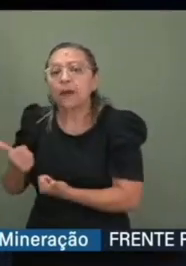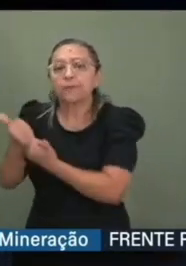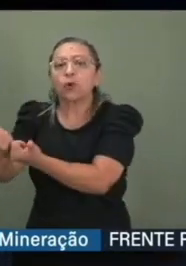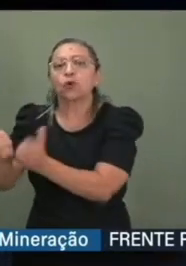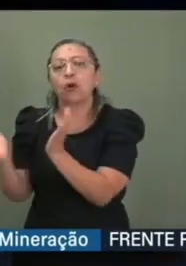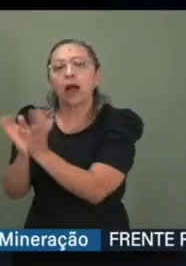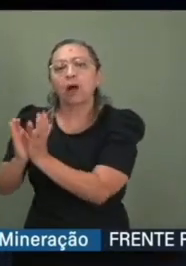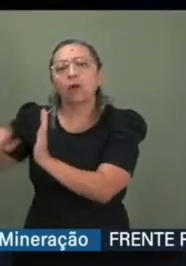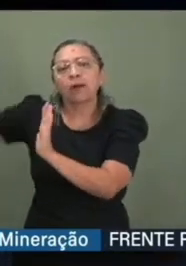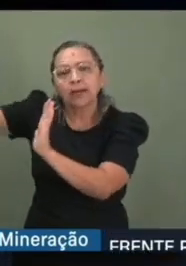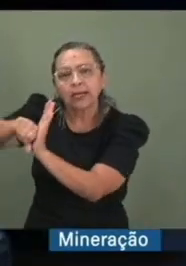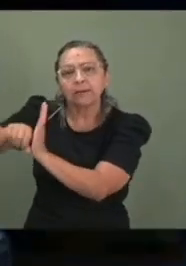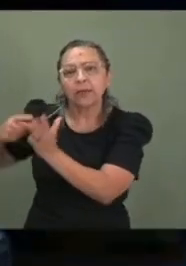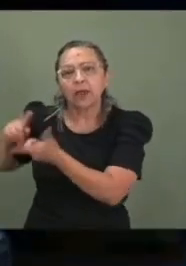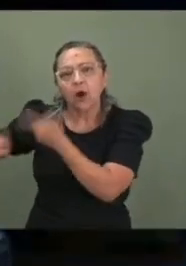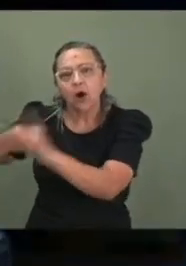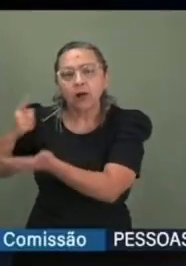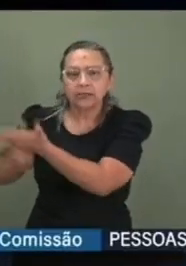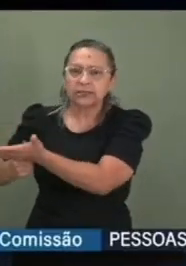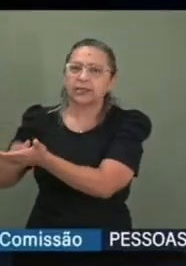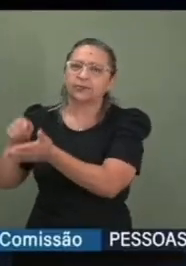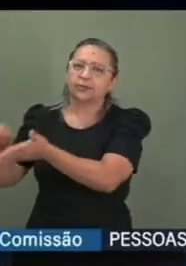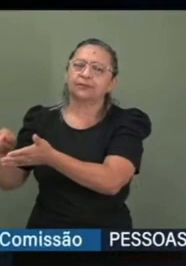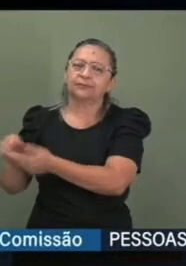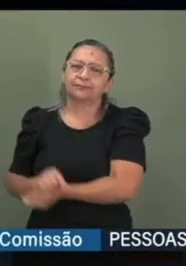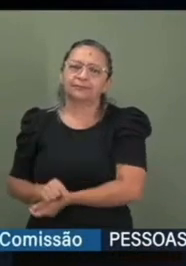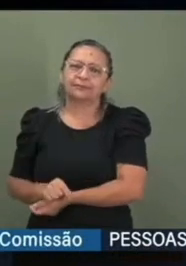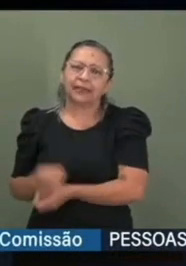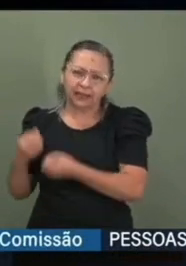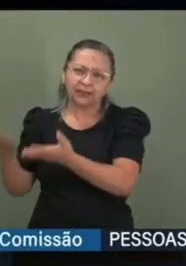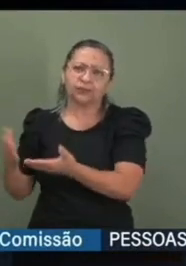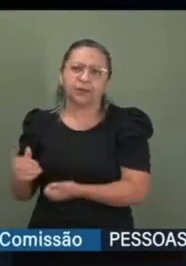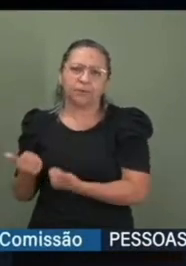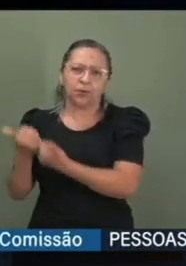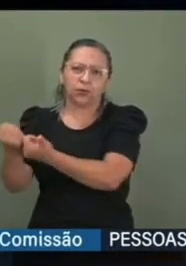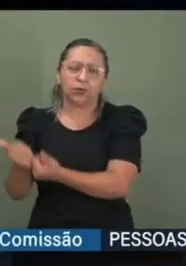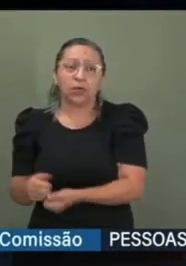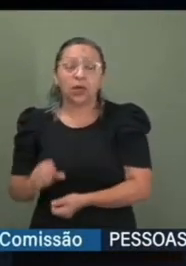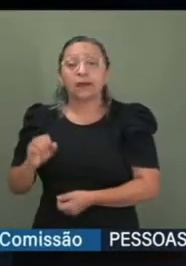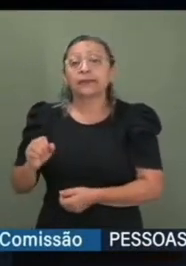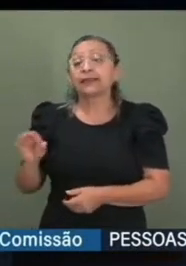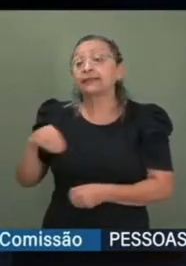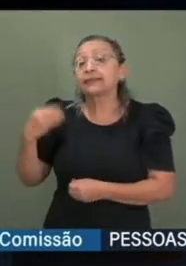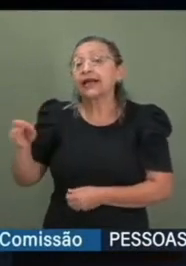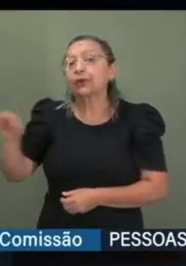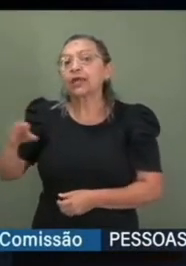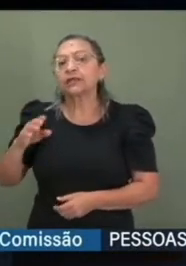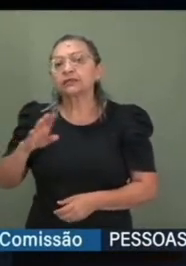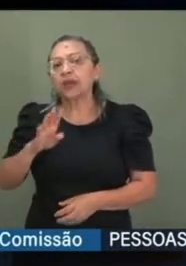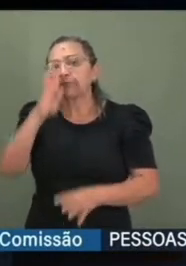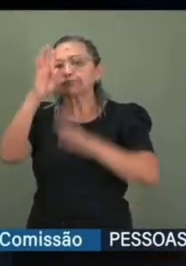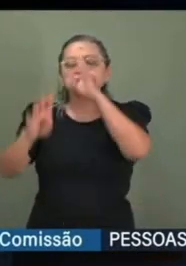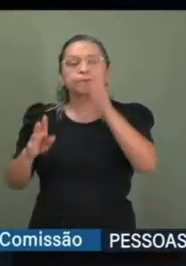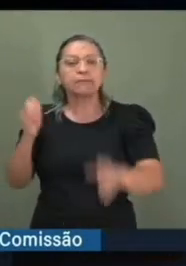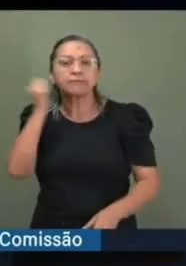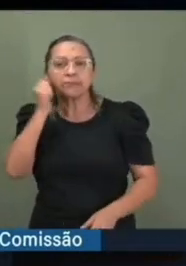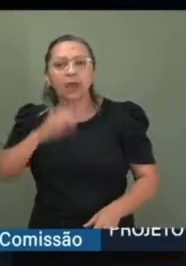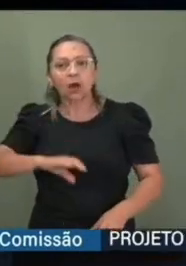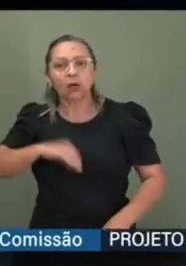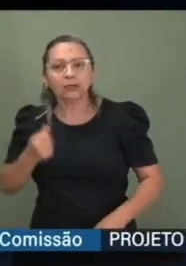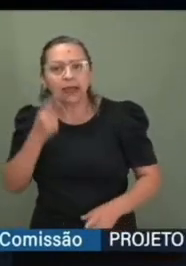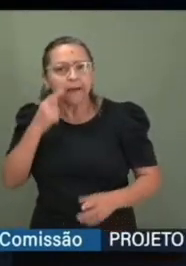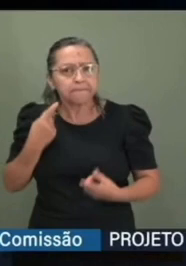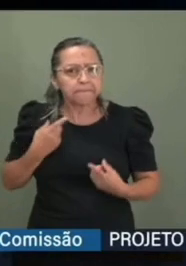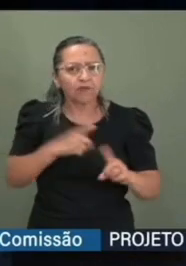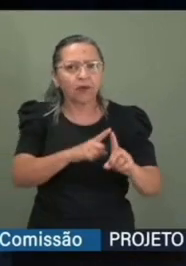e que ele está sendo conferido ousadia a tentar contra a vida de